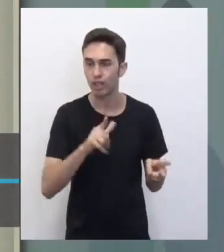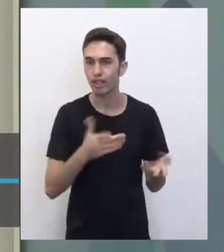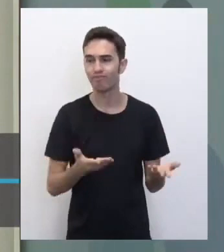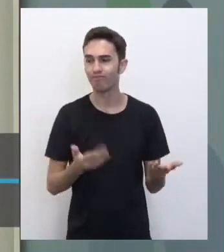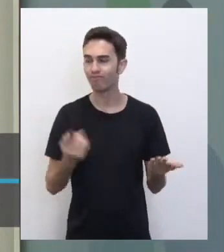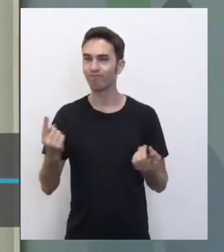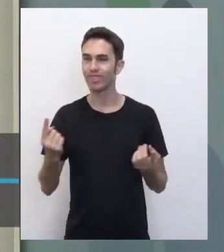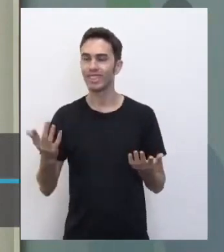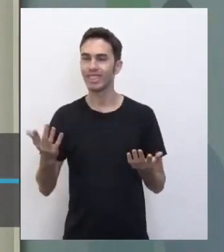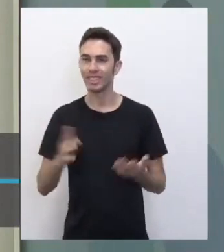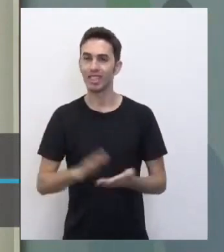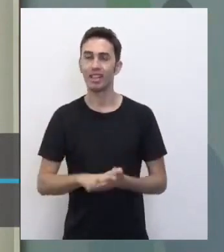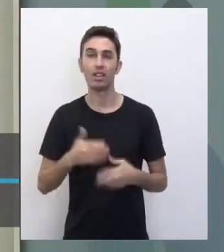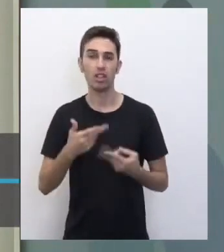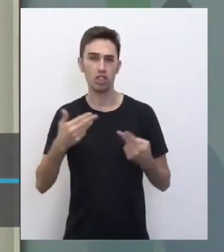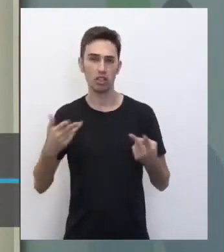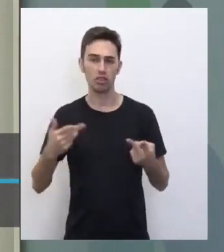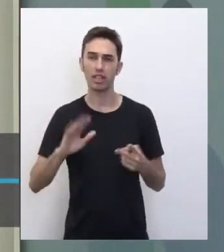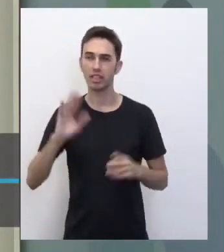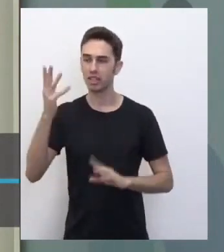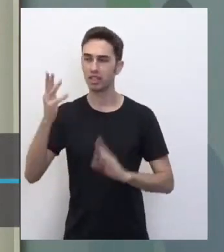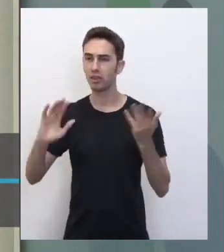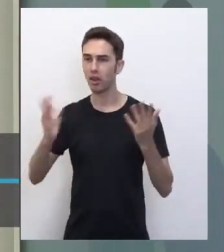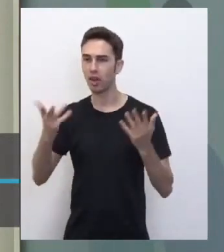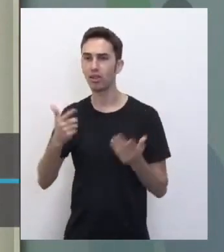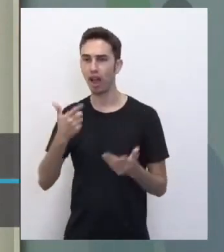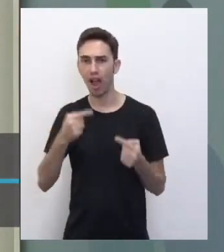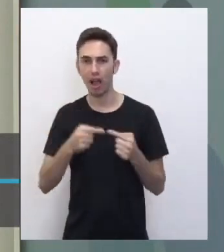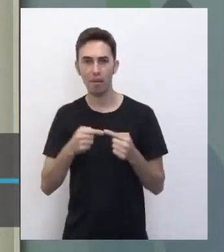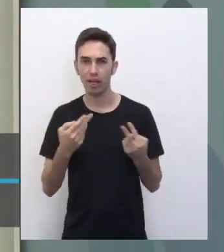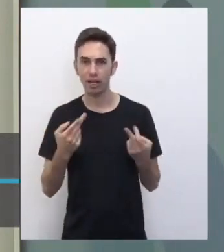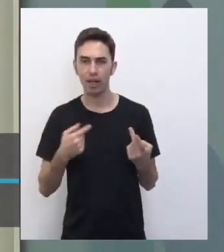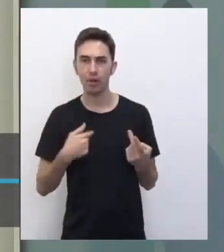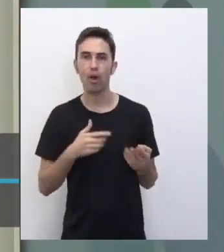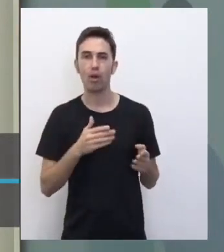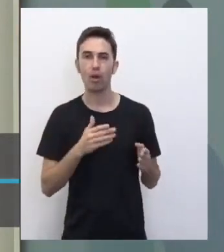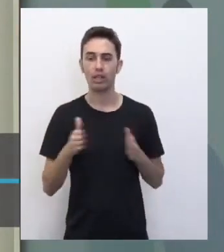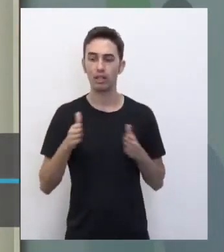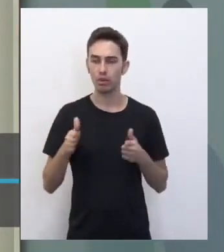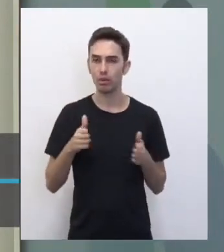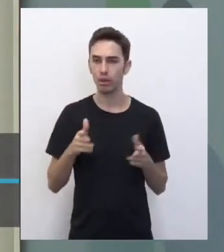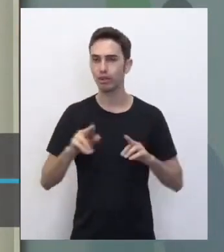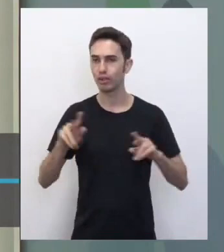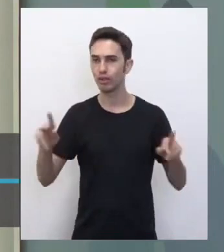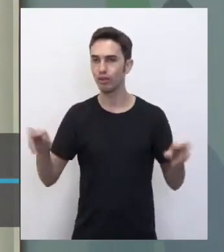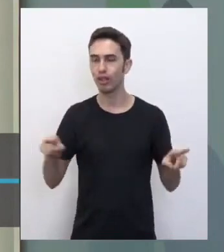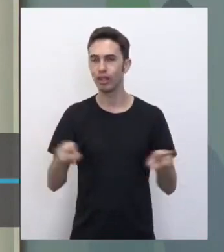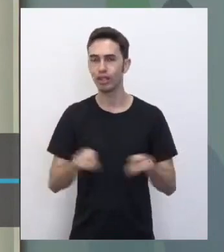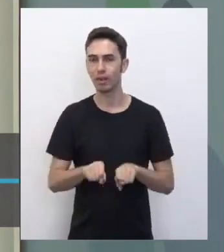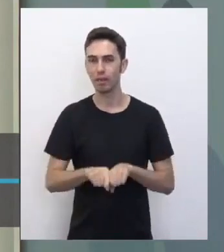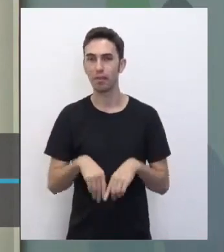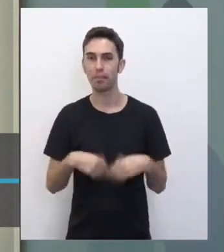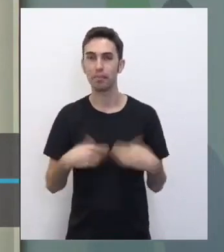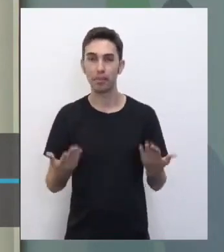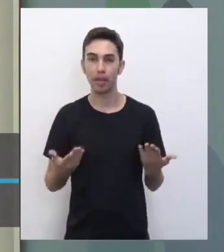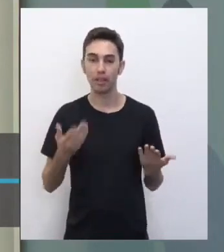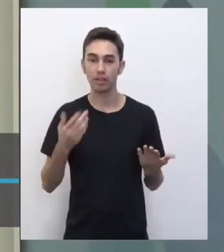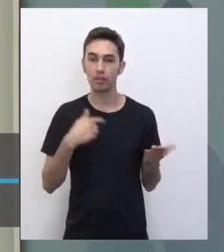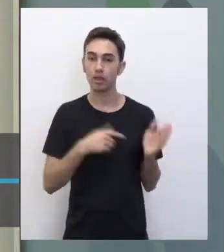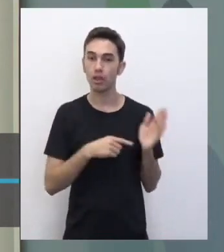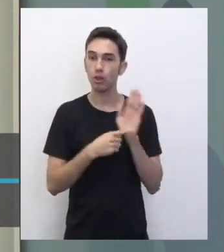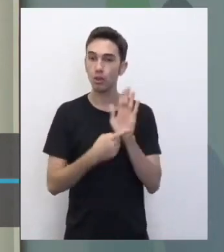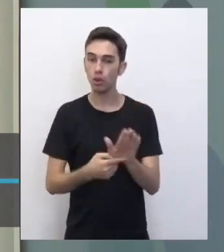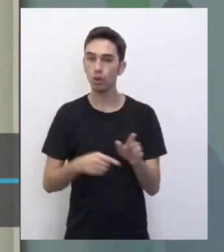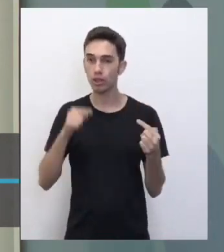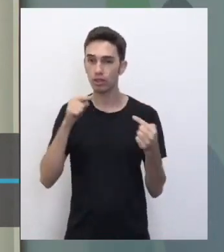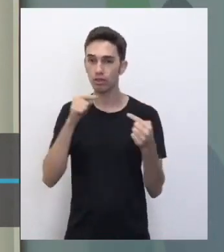aplica em diversas situações da nossa vida, né? Em diversos momentos diferentes. E é óbvio que assim, eu trouxe para vocês o dilema de uma